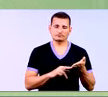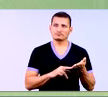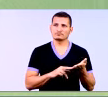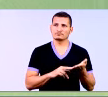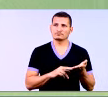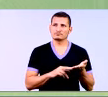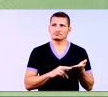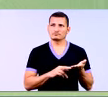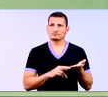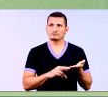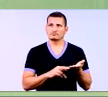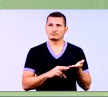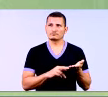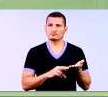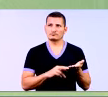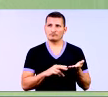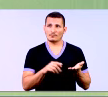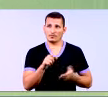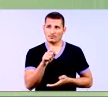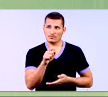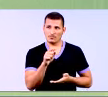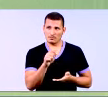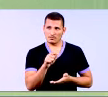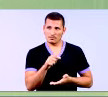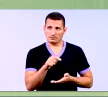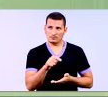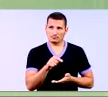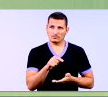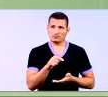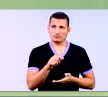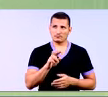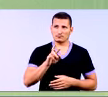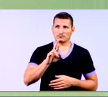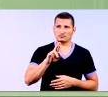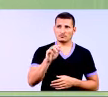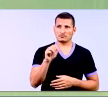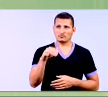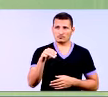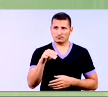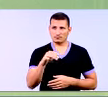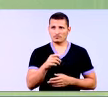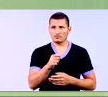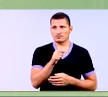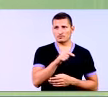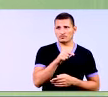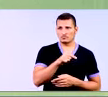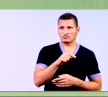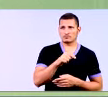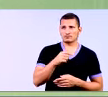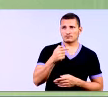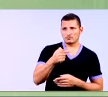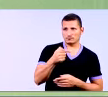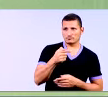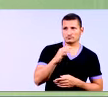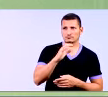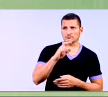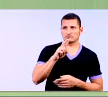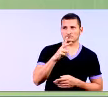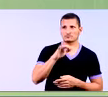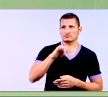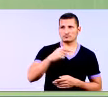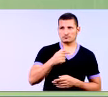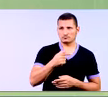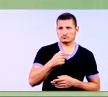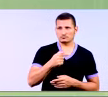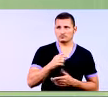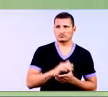memória RAM. Ó, as memórias estão aqui. E o chipset uma está aqui, que é a principal. A memória